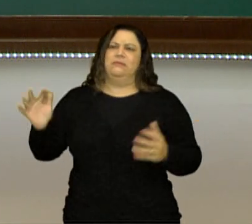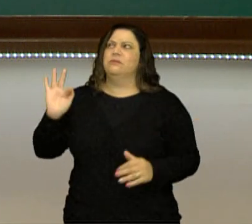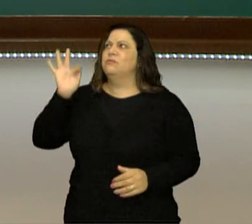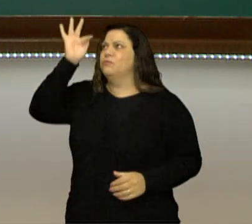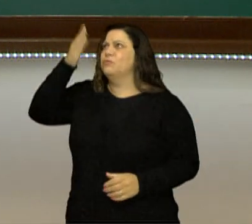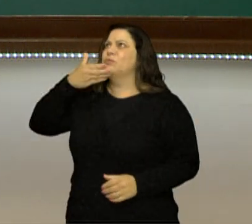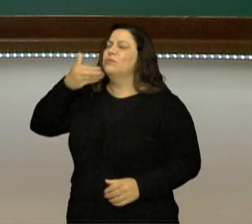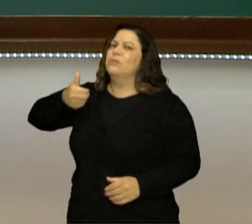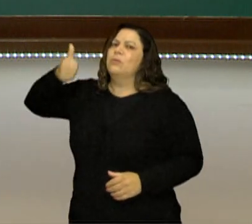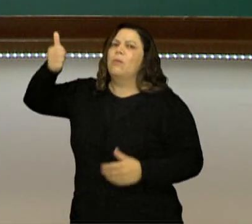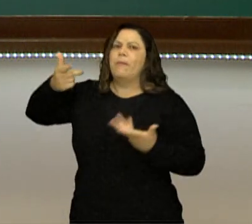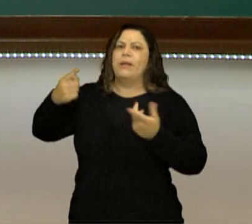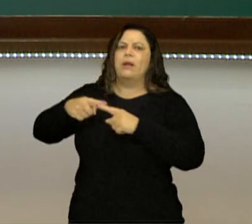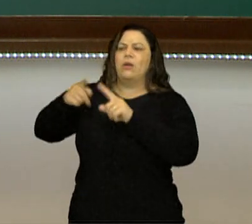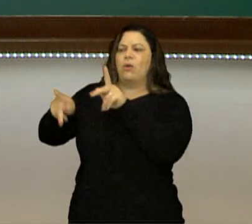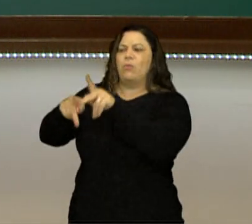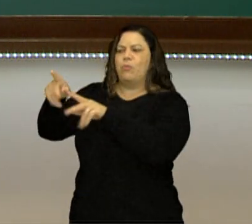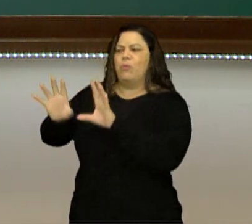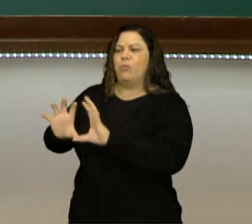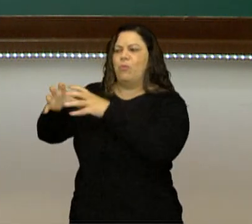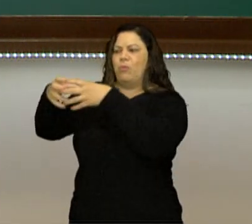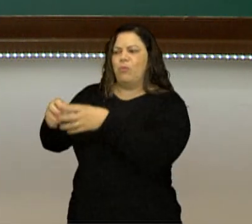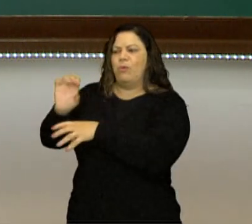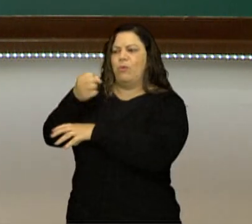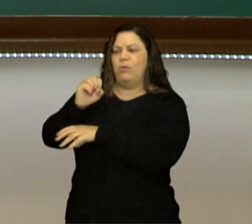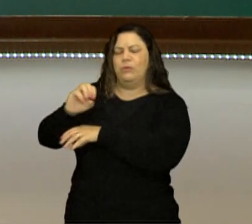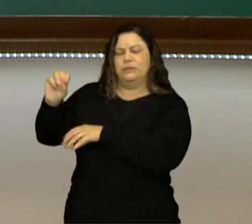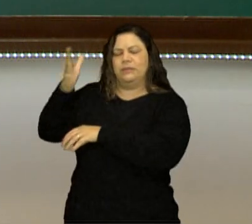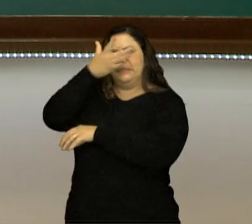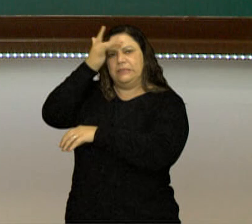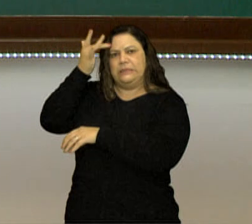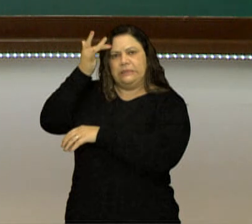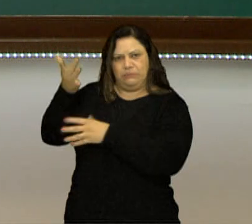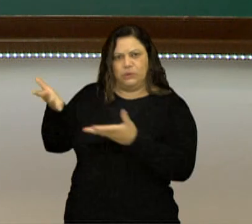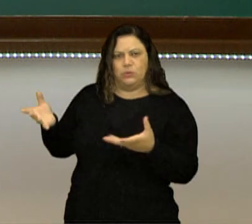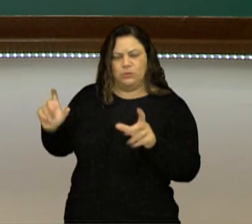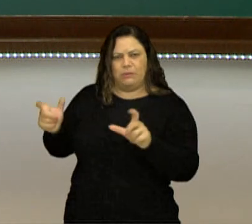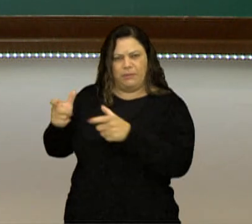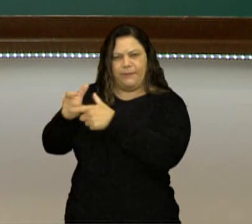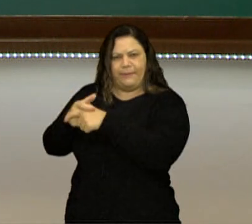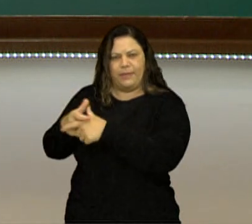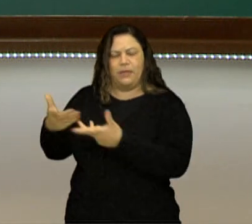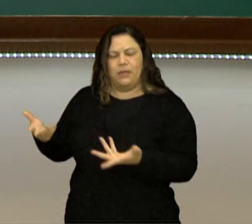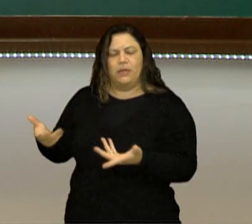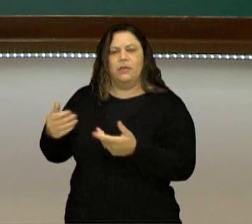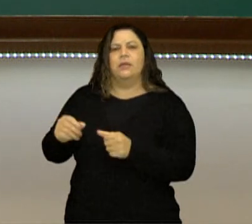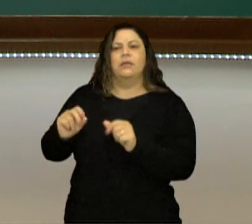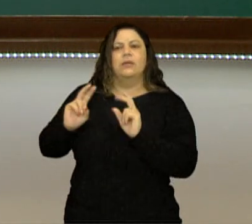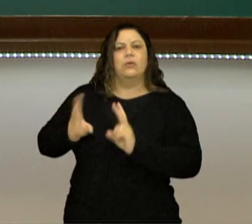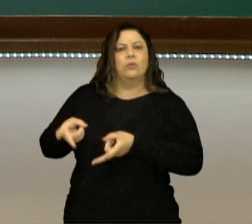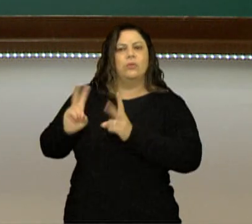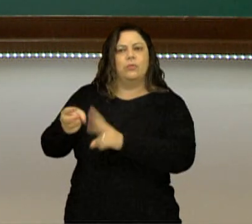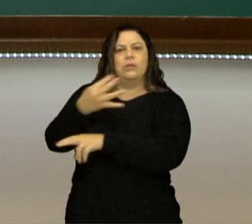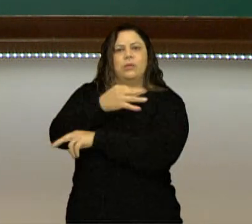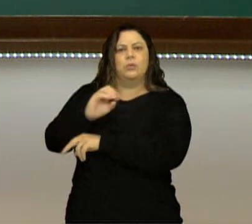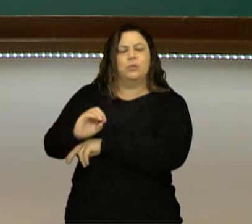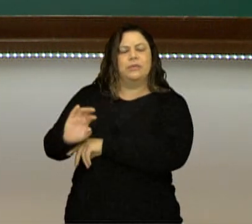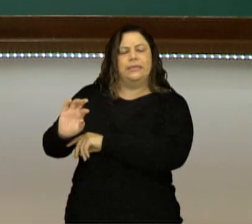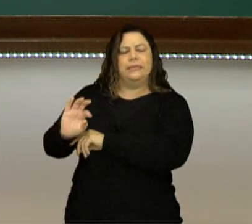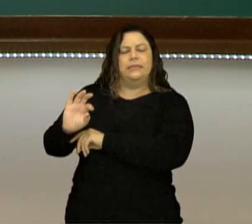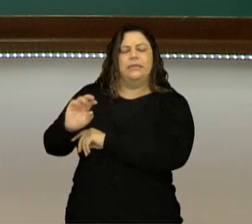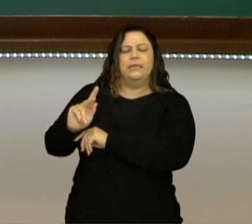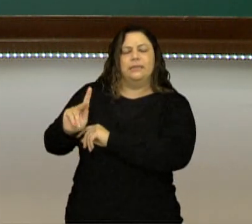Araras, povoado com cerca de 800 moradores, portanto bem pequenininho, e que fica a 40 quilômetros de Faina, na